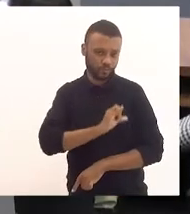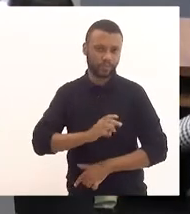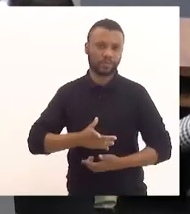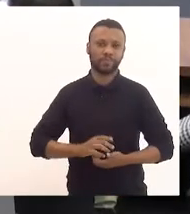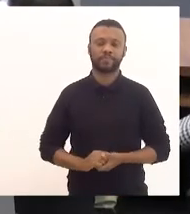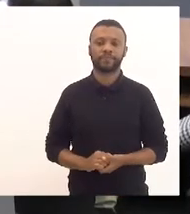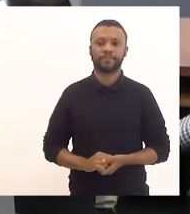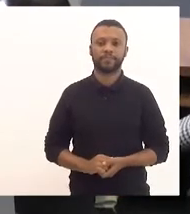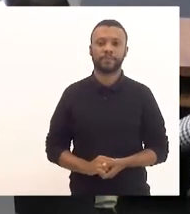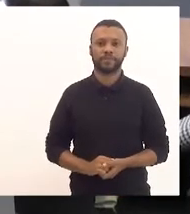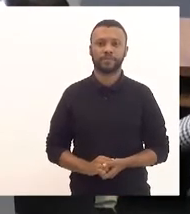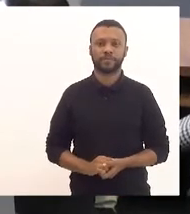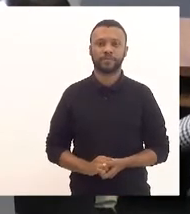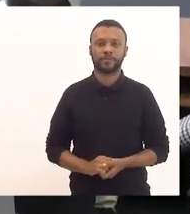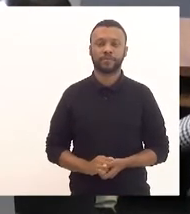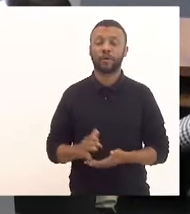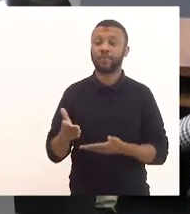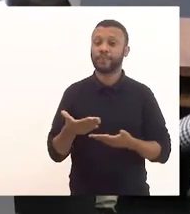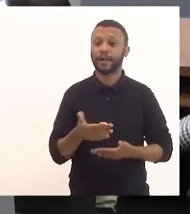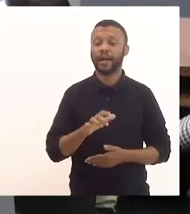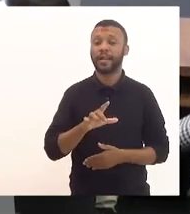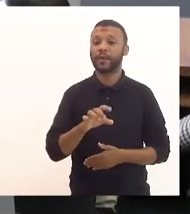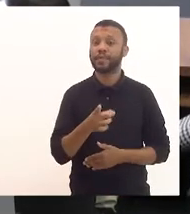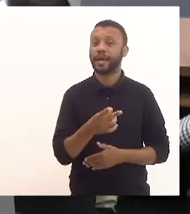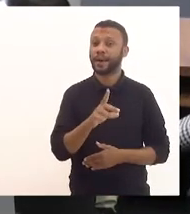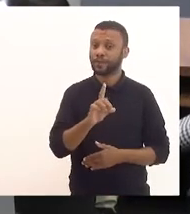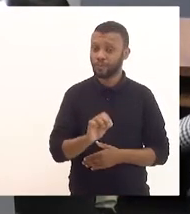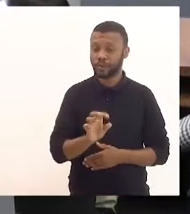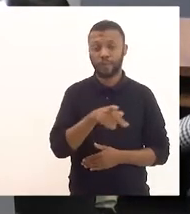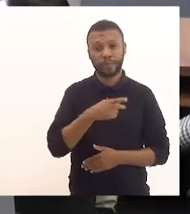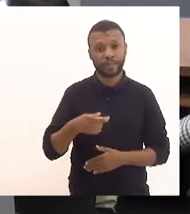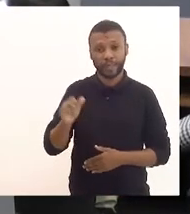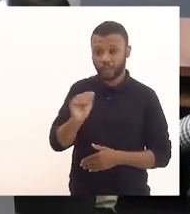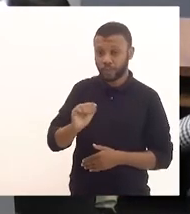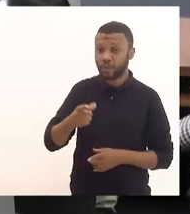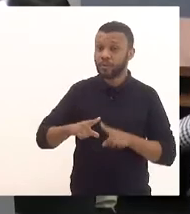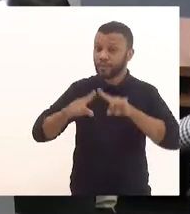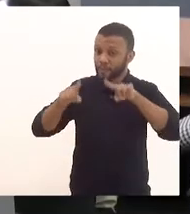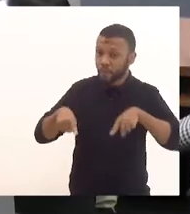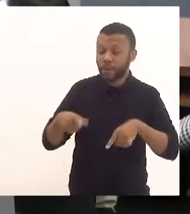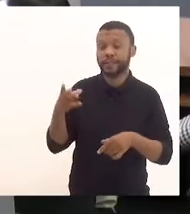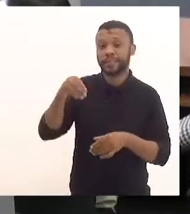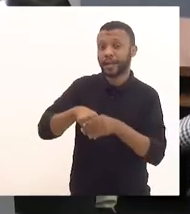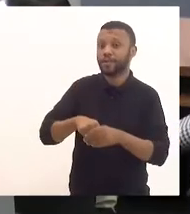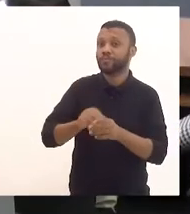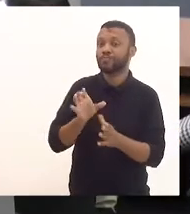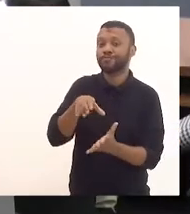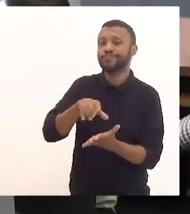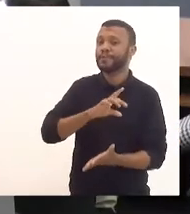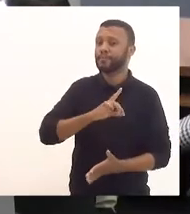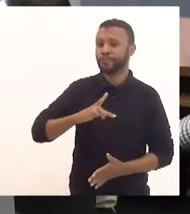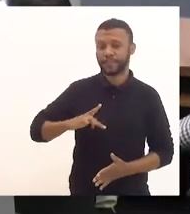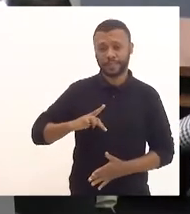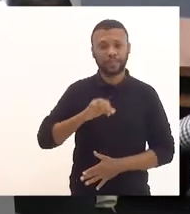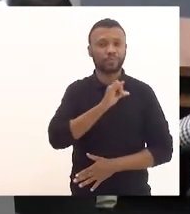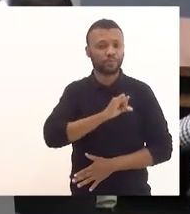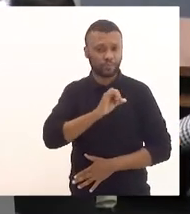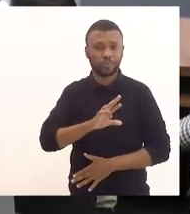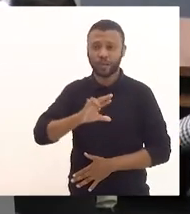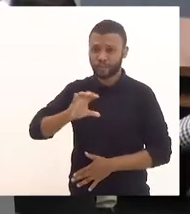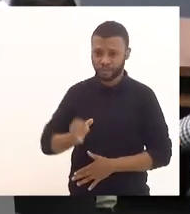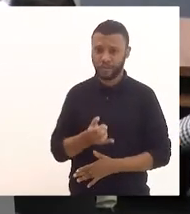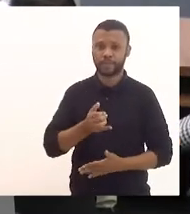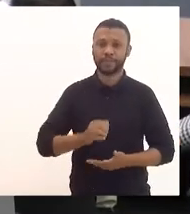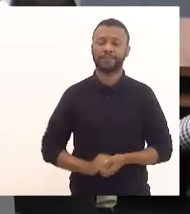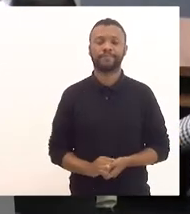o bonde da Leonardo Quintão Presidente da Associação dos Servidores da Defensoria Pública do Estado do Rio de Janeiro